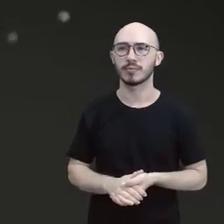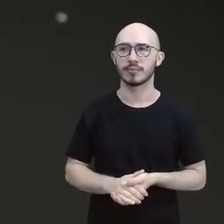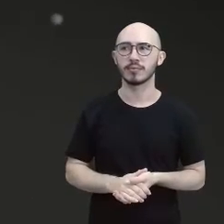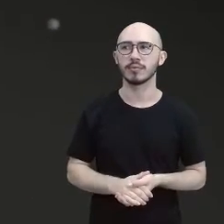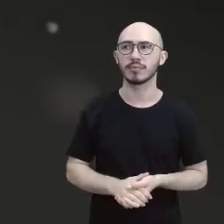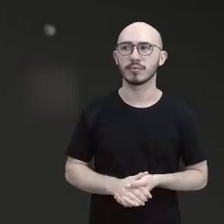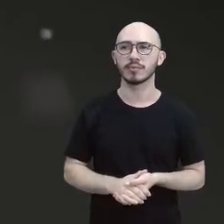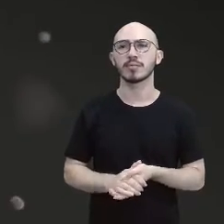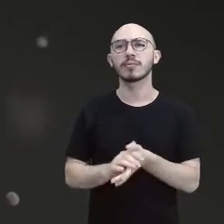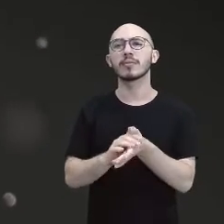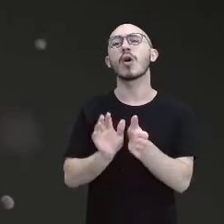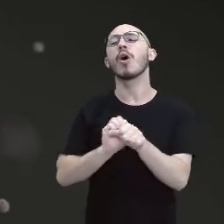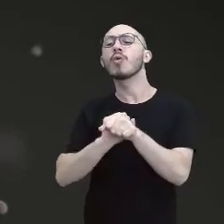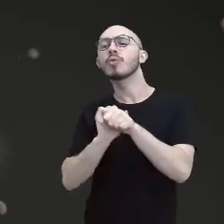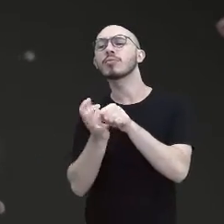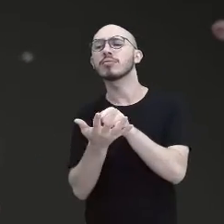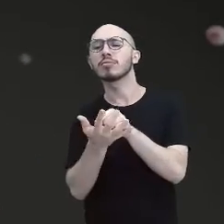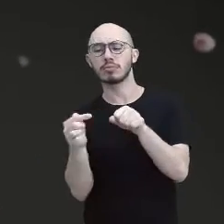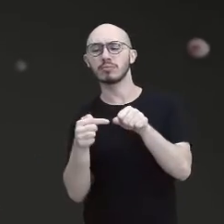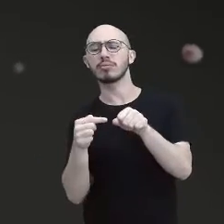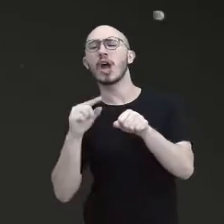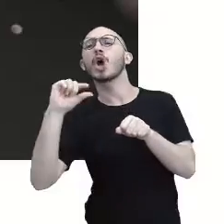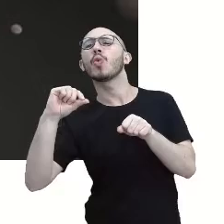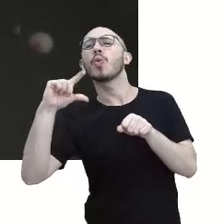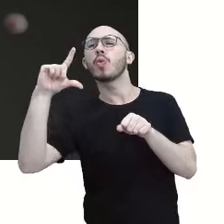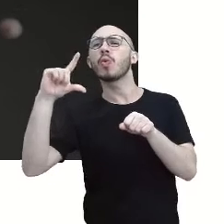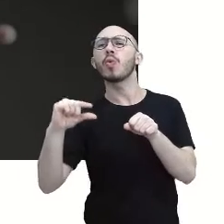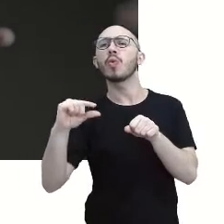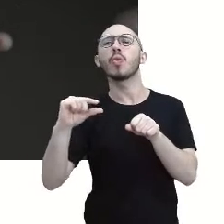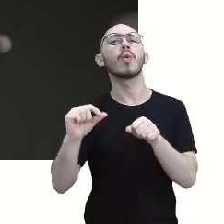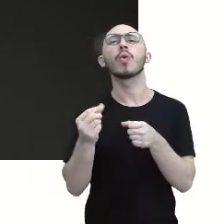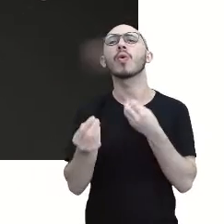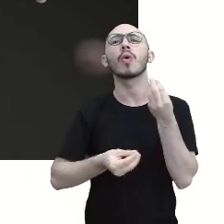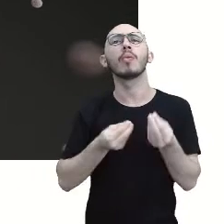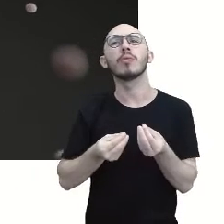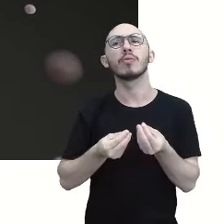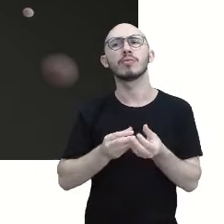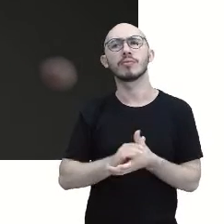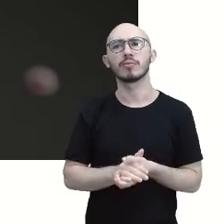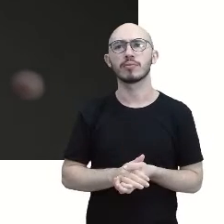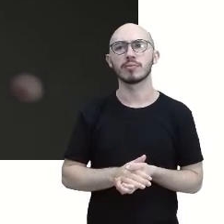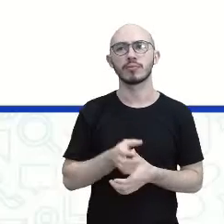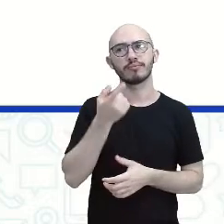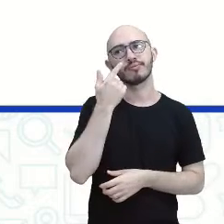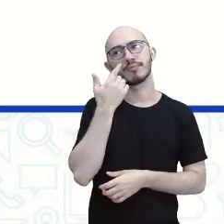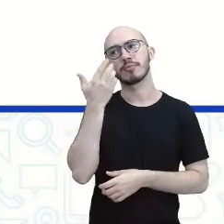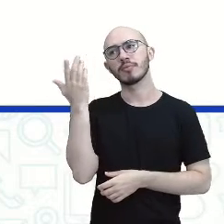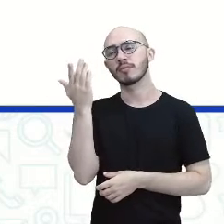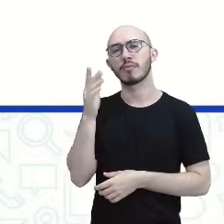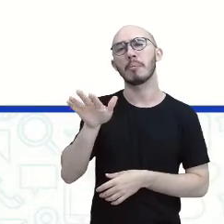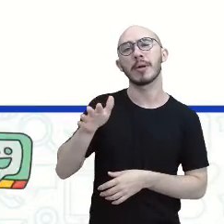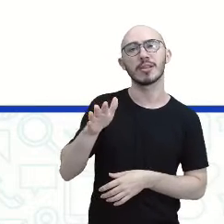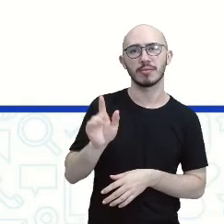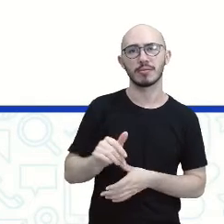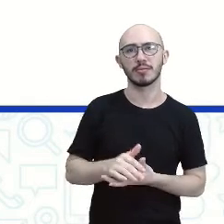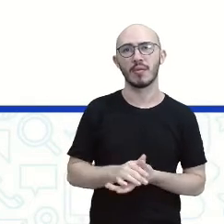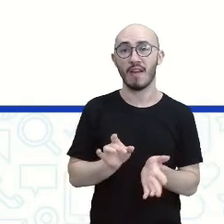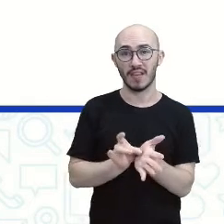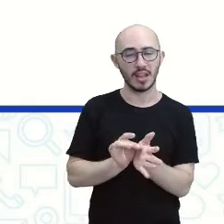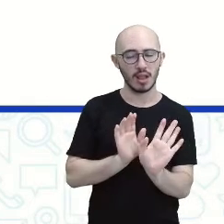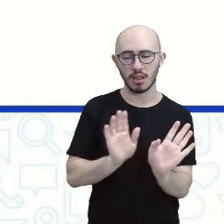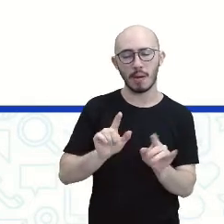de um coronavírus, tá bom? Lógico que é uma situação fictícia e eu fiz por aproximação, tá bom? Então eu vou pegar mais ou menos o